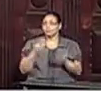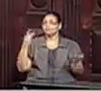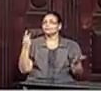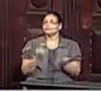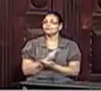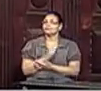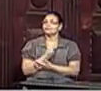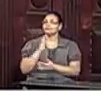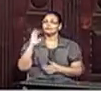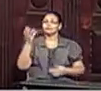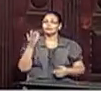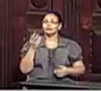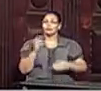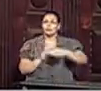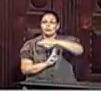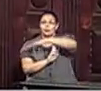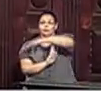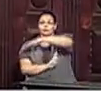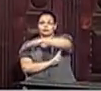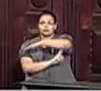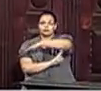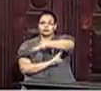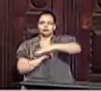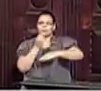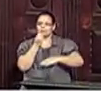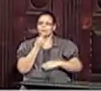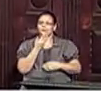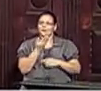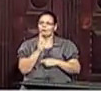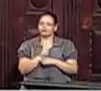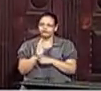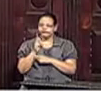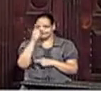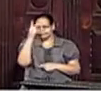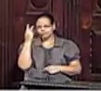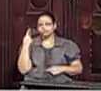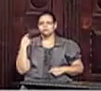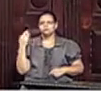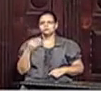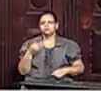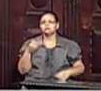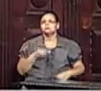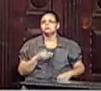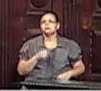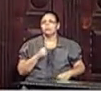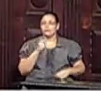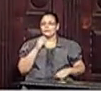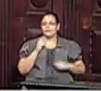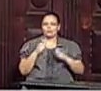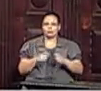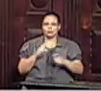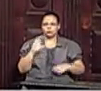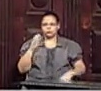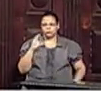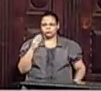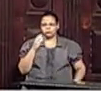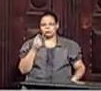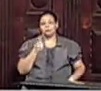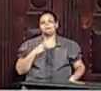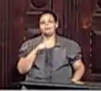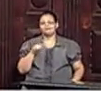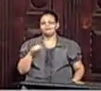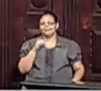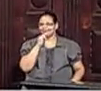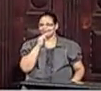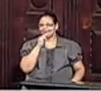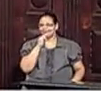aconteceu. O pedágio da ponte caiu, em benefício do usuário. E, além disso, os moradores de Niterói estão tendo investimento do